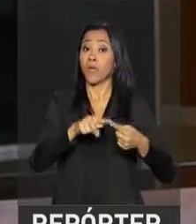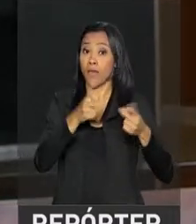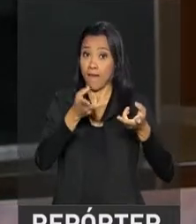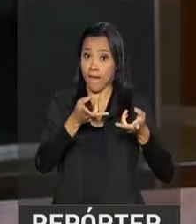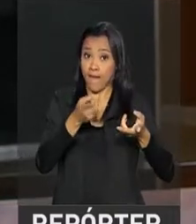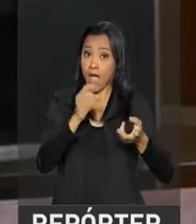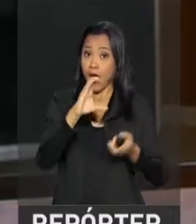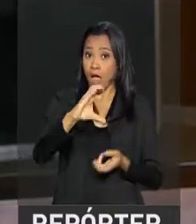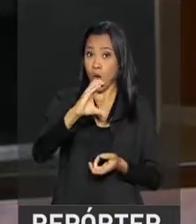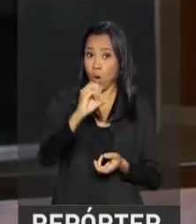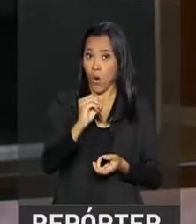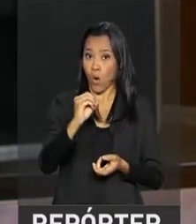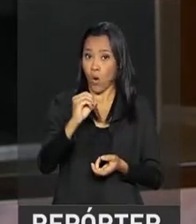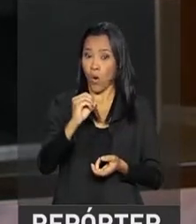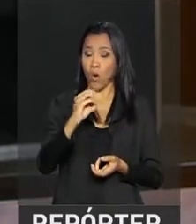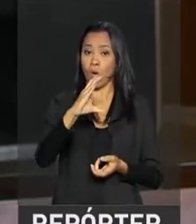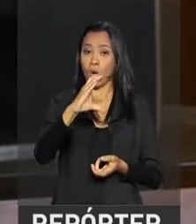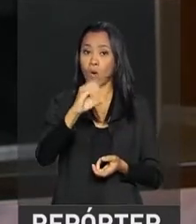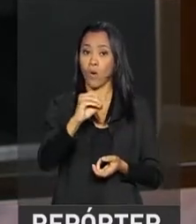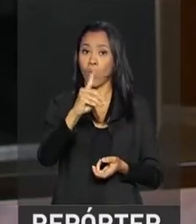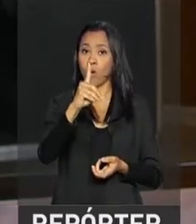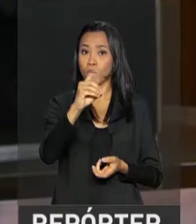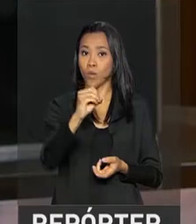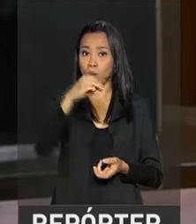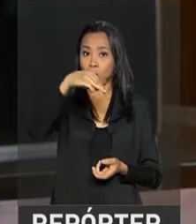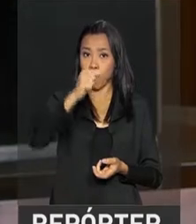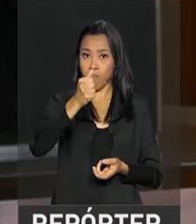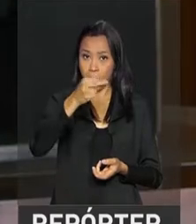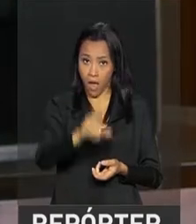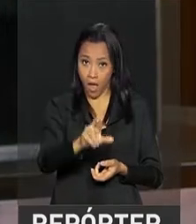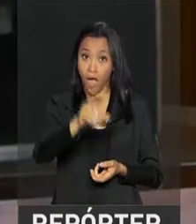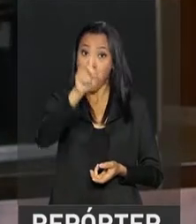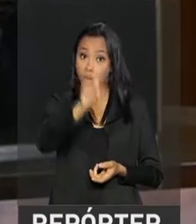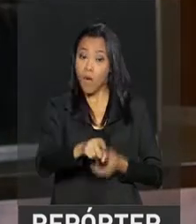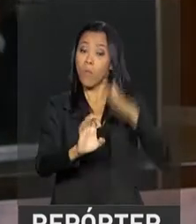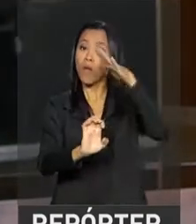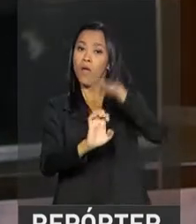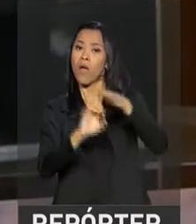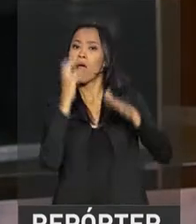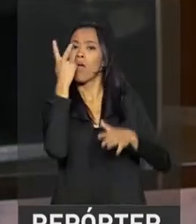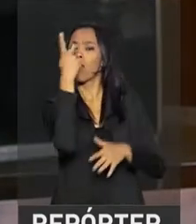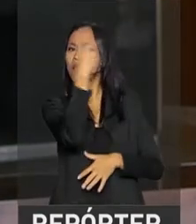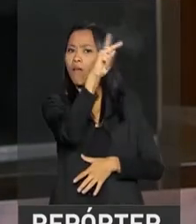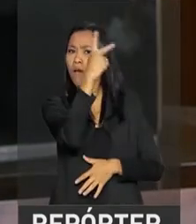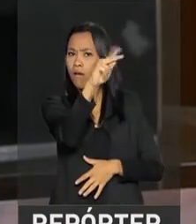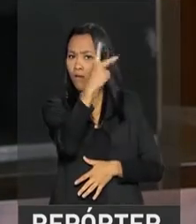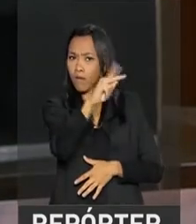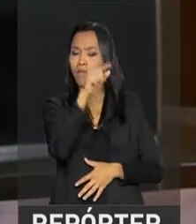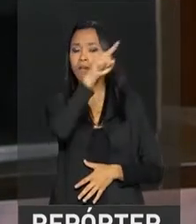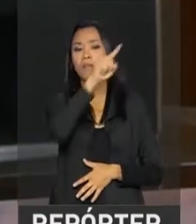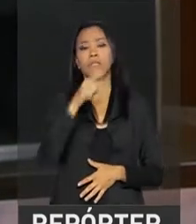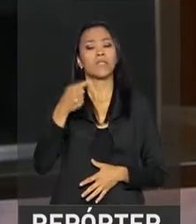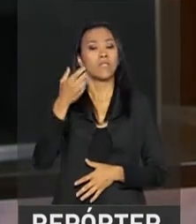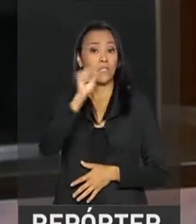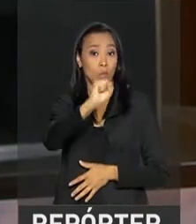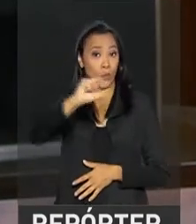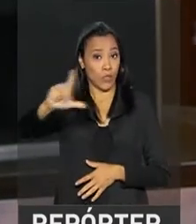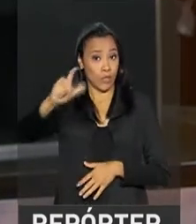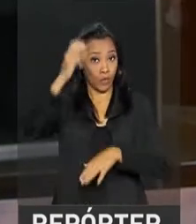cor do mar a companhia docas do maranhão localizada em são luís e que é vinculada ao ministério dos transportes